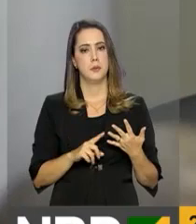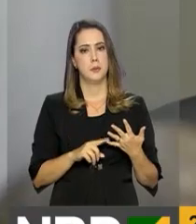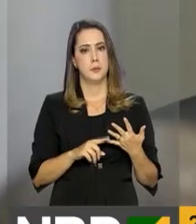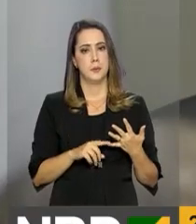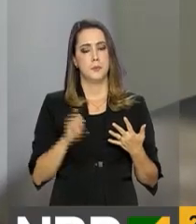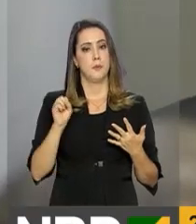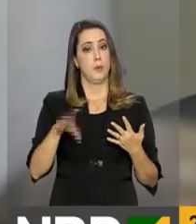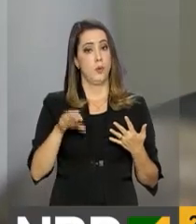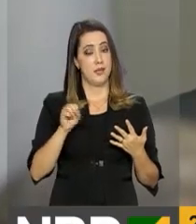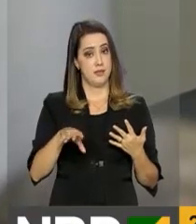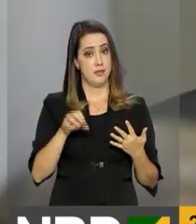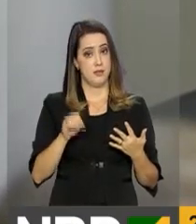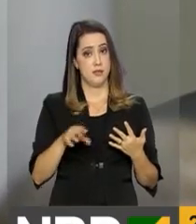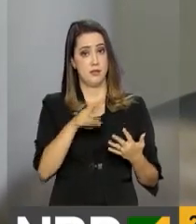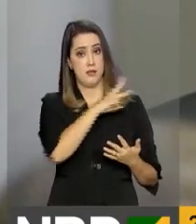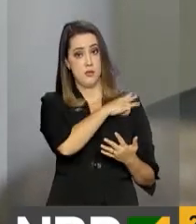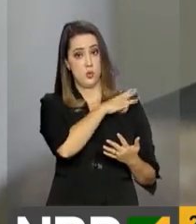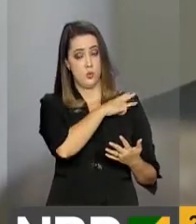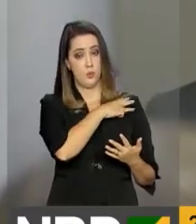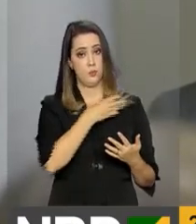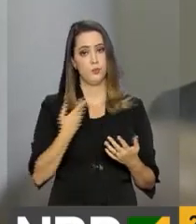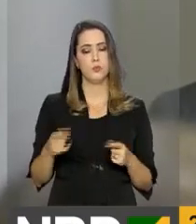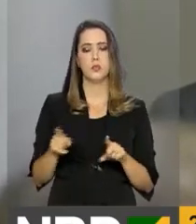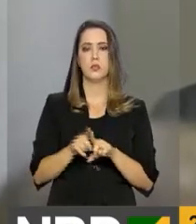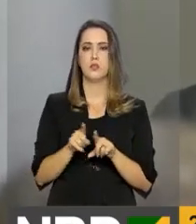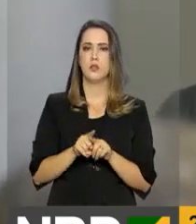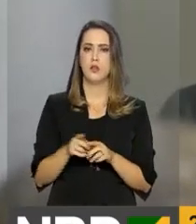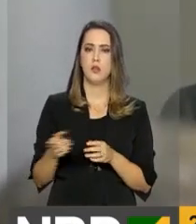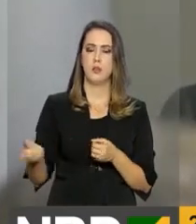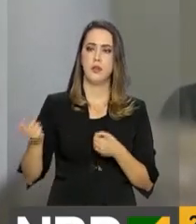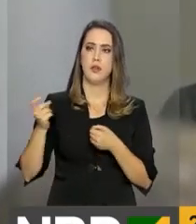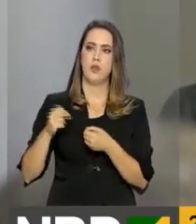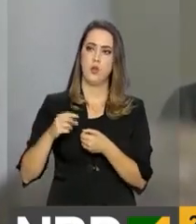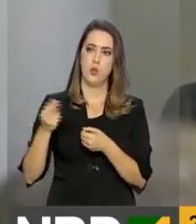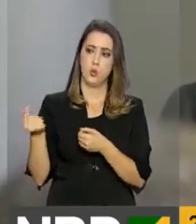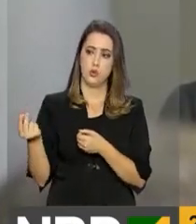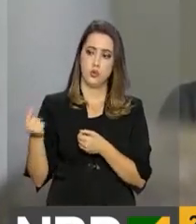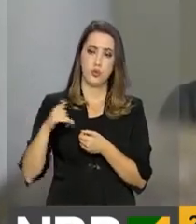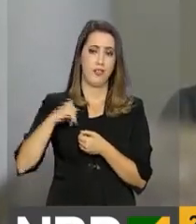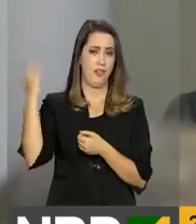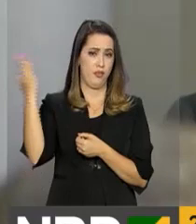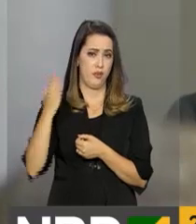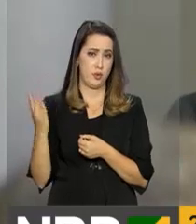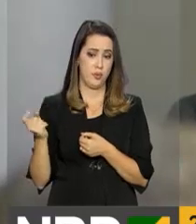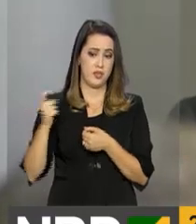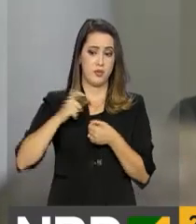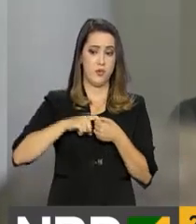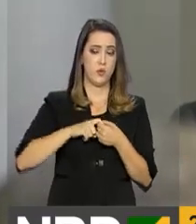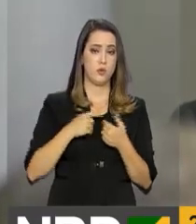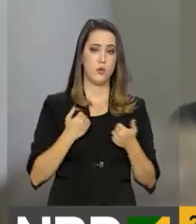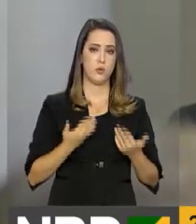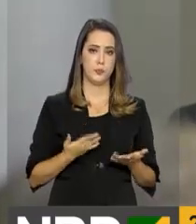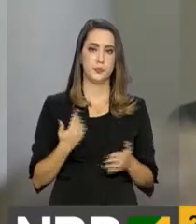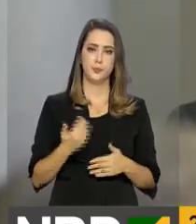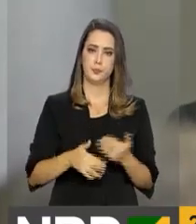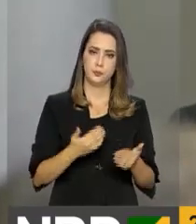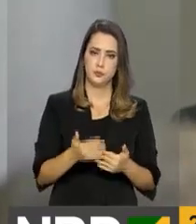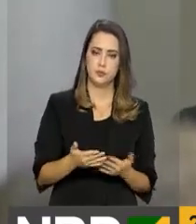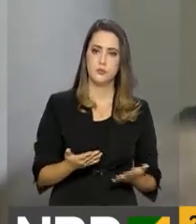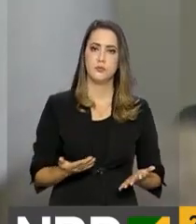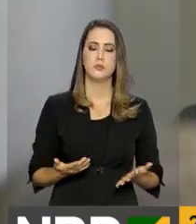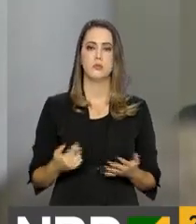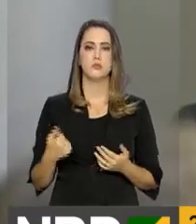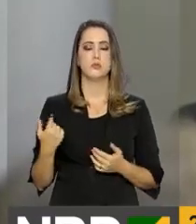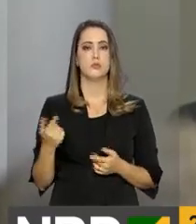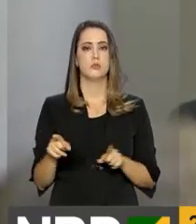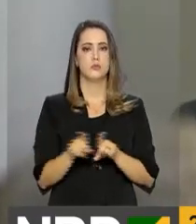reforma do ensino médio. Falo da repactuação federativa que nós estamos levando adiante,